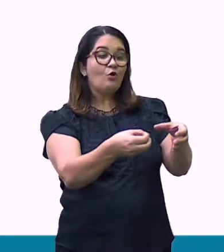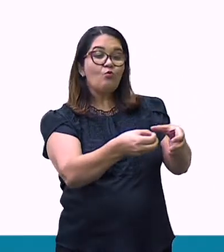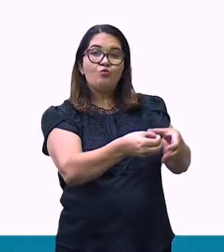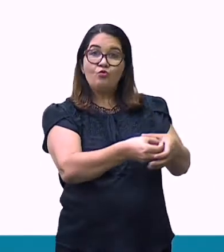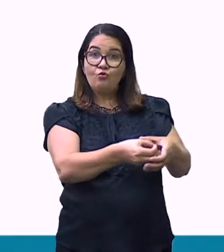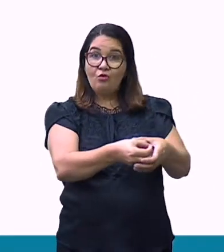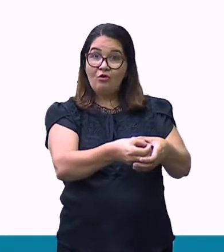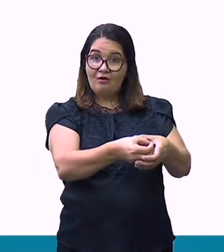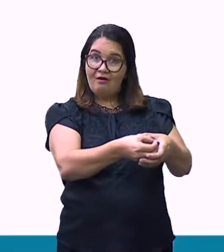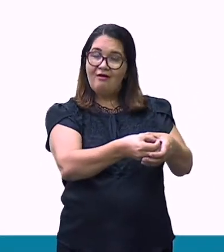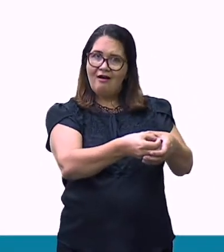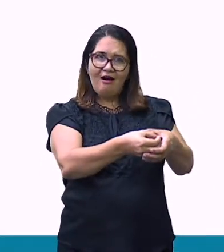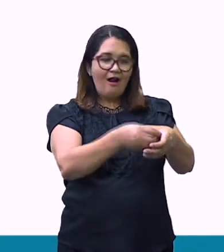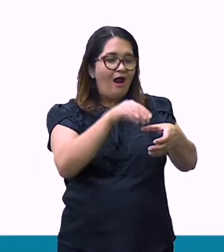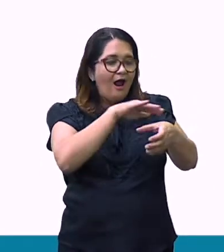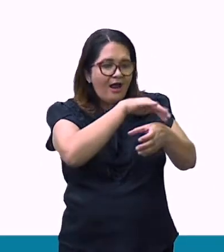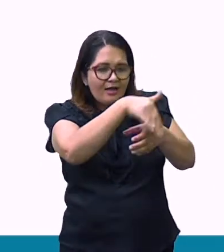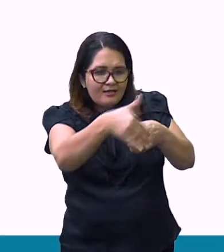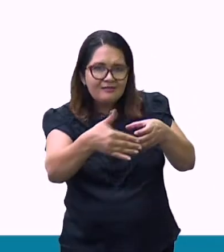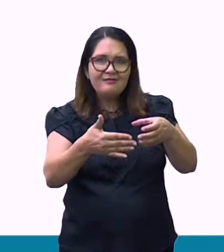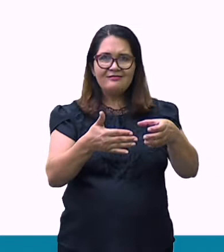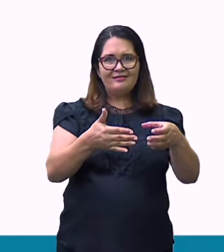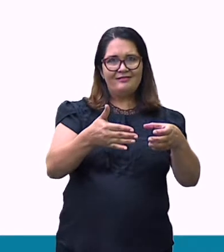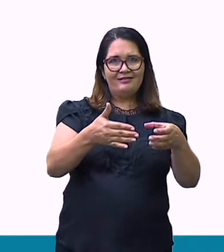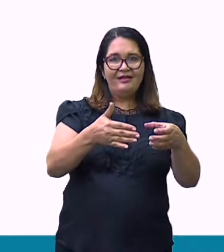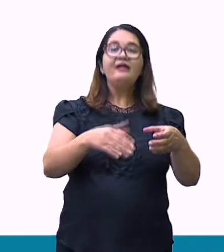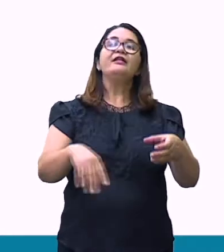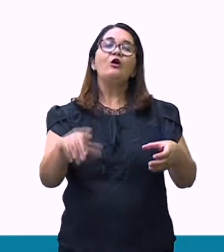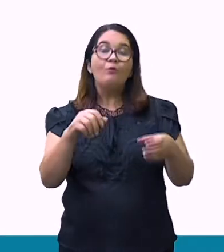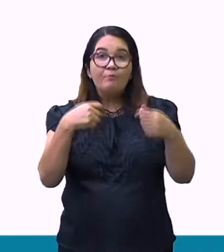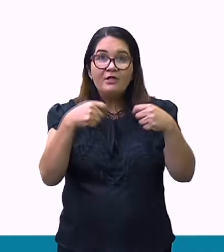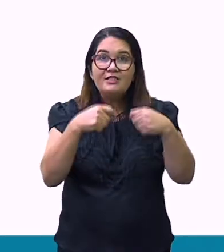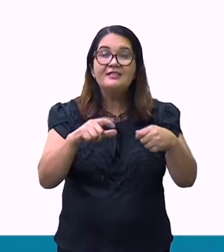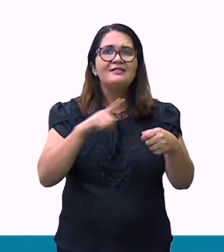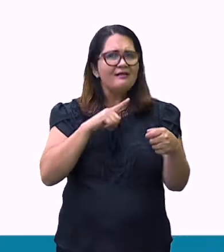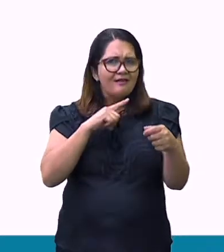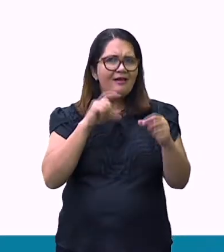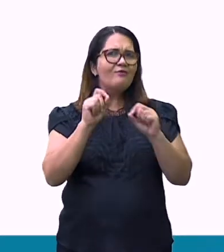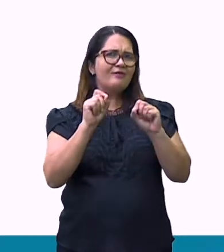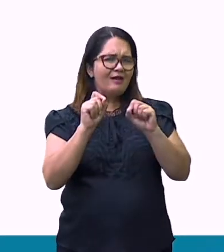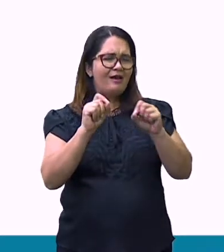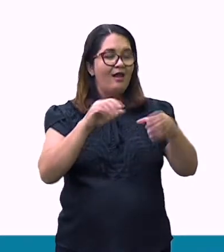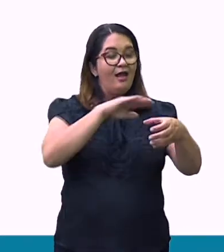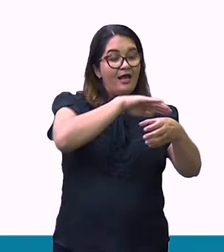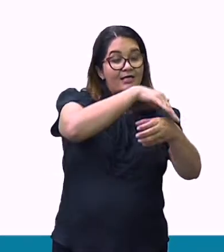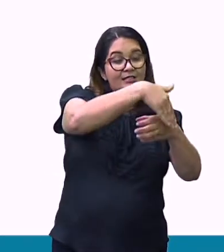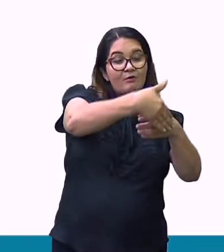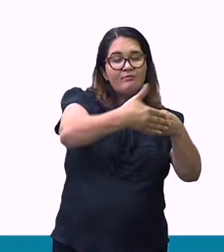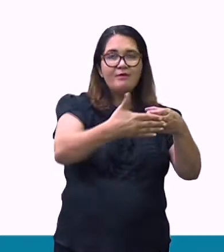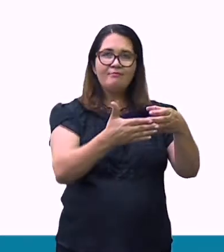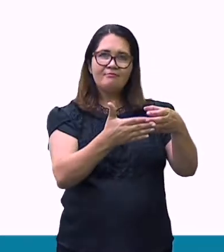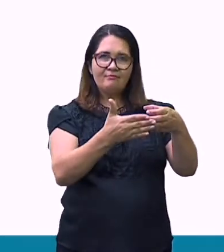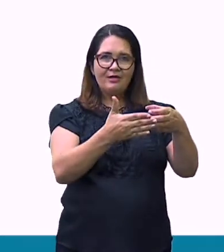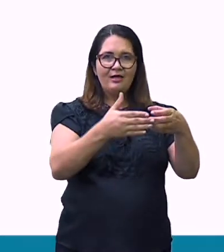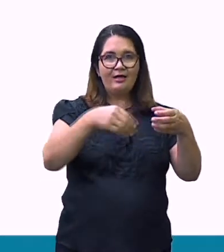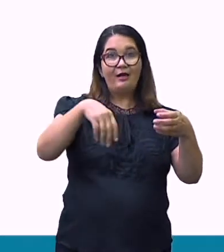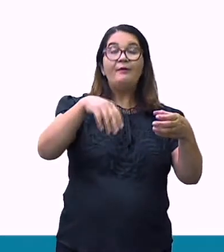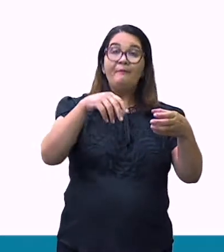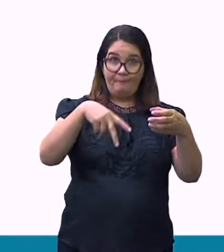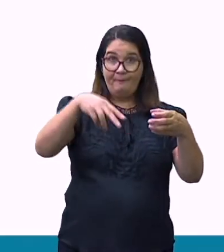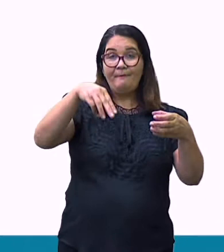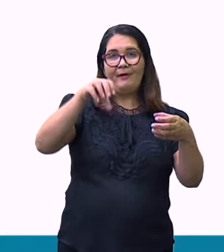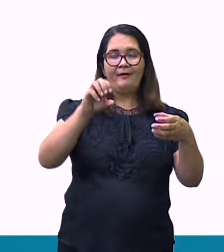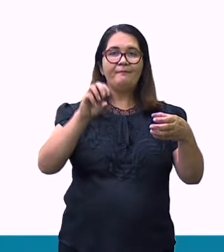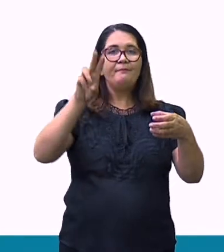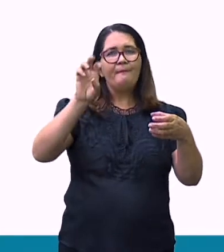tudo aconteça, a gente tem que ter uma membrana, que é chamada de membrana plasmática.